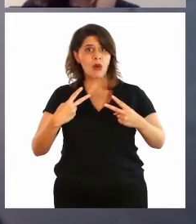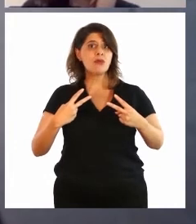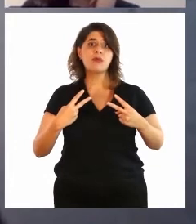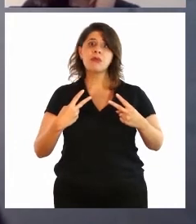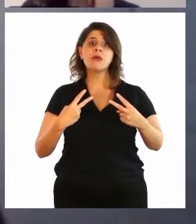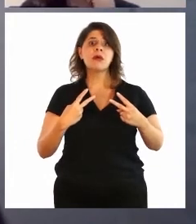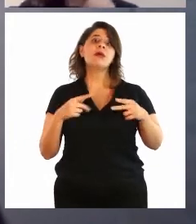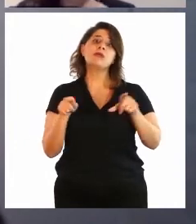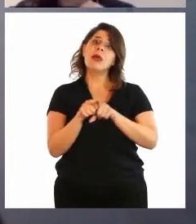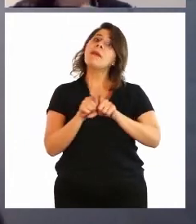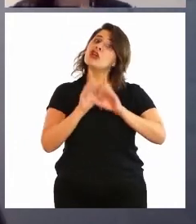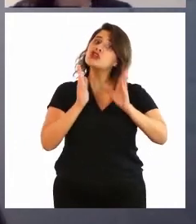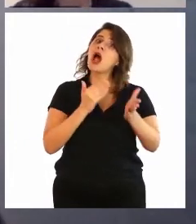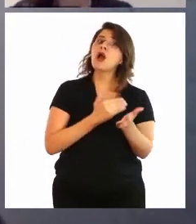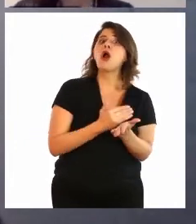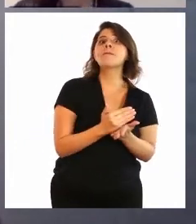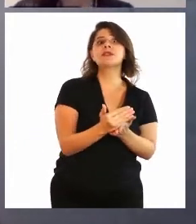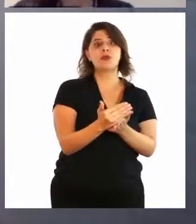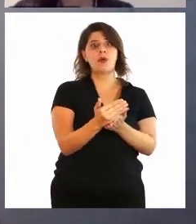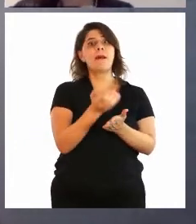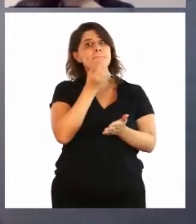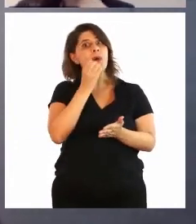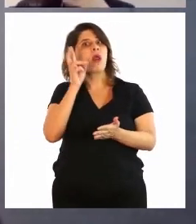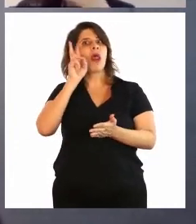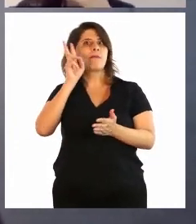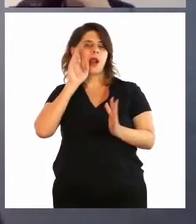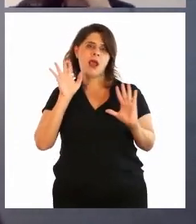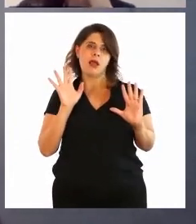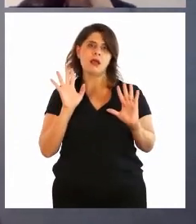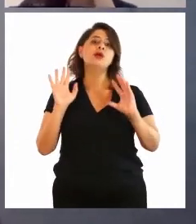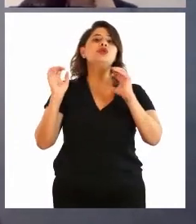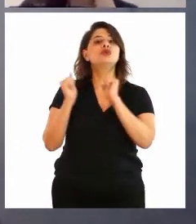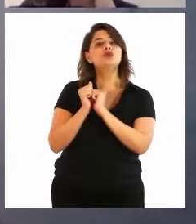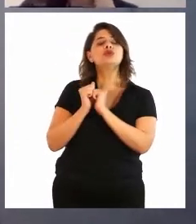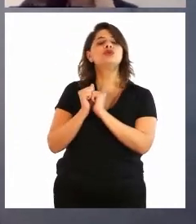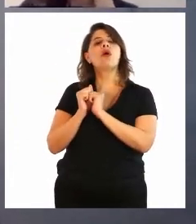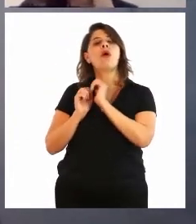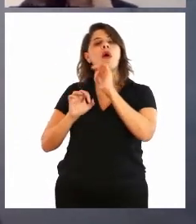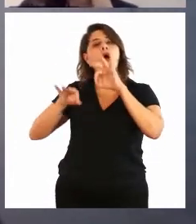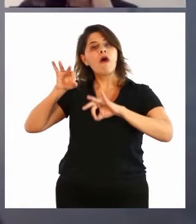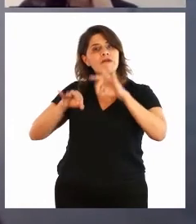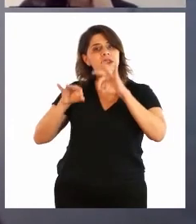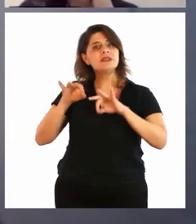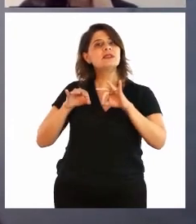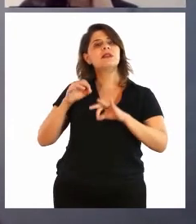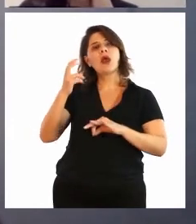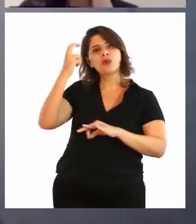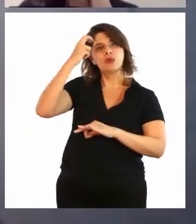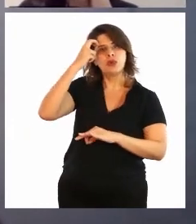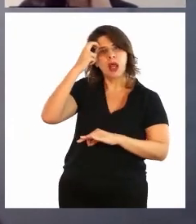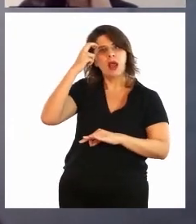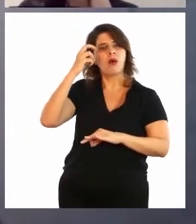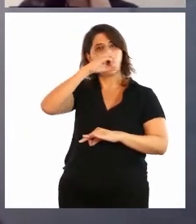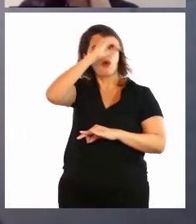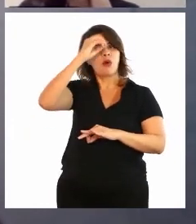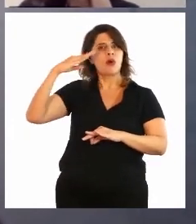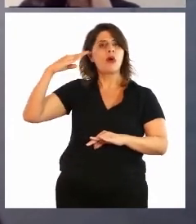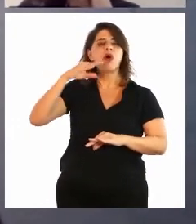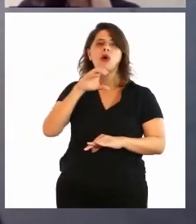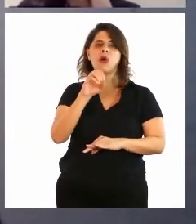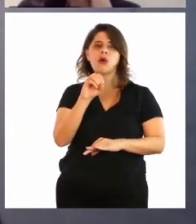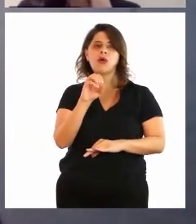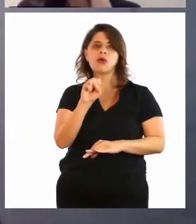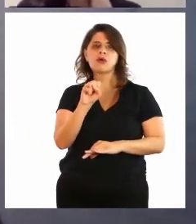seus programas públicos, numa parceria com a Oficina Cultural Oswald de Andrade. E os vídeos de todos os encontros